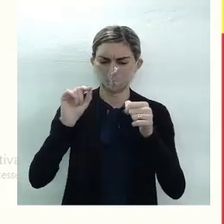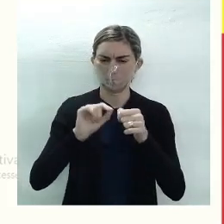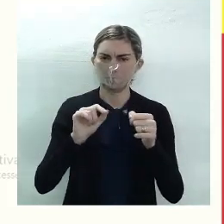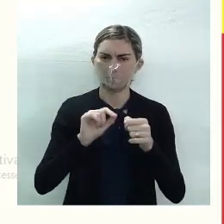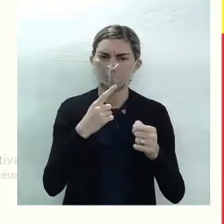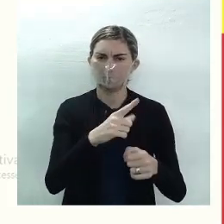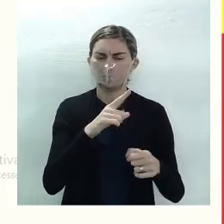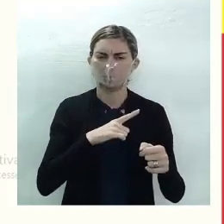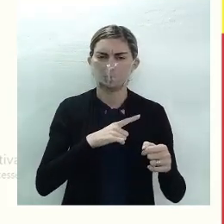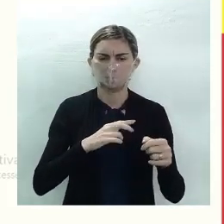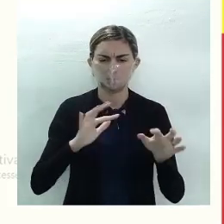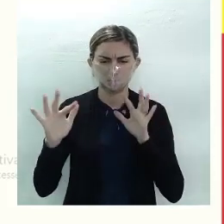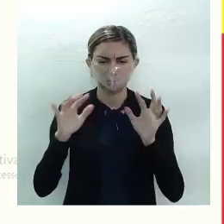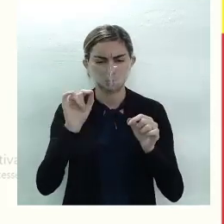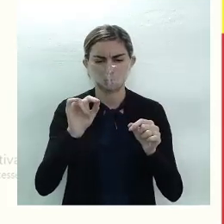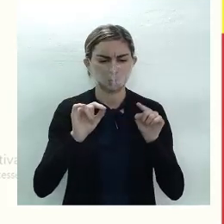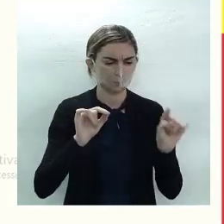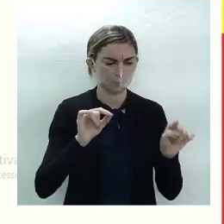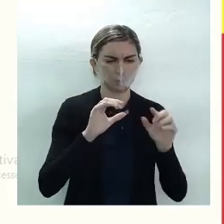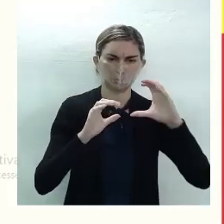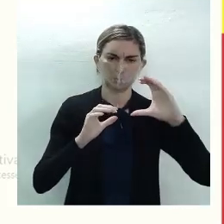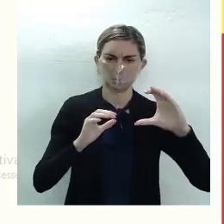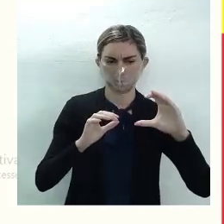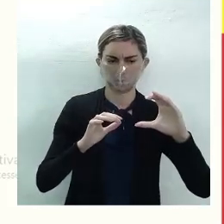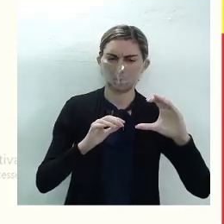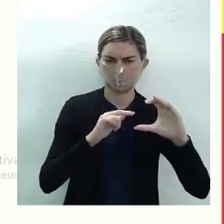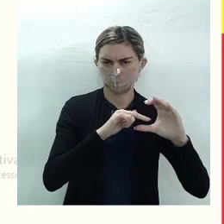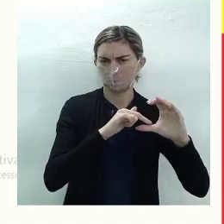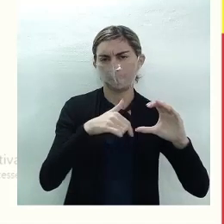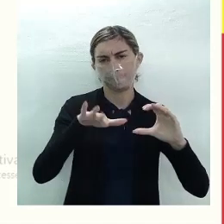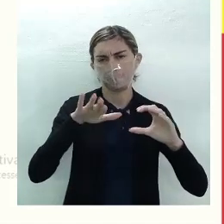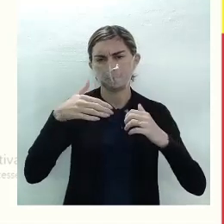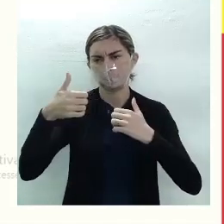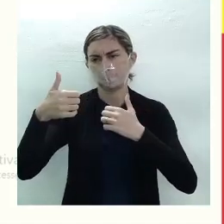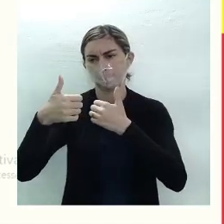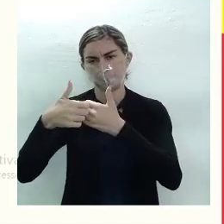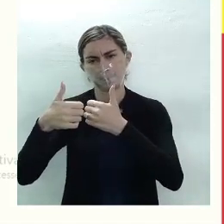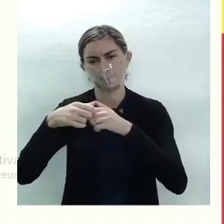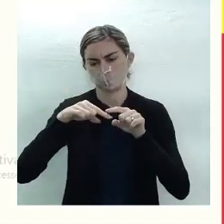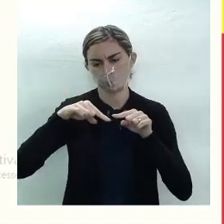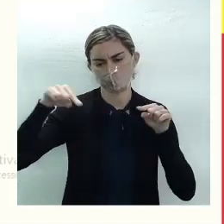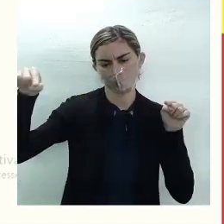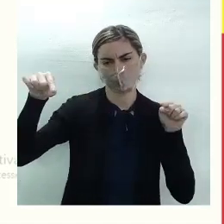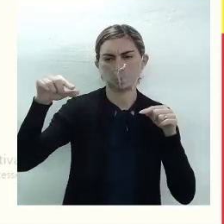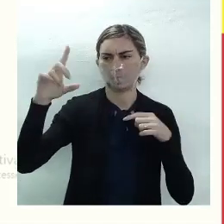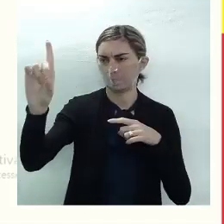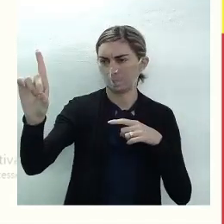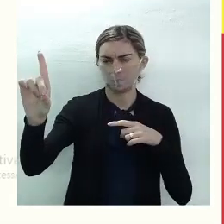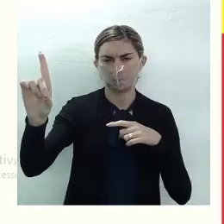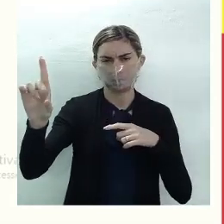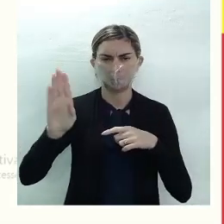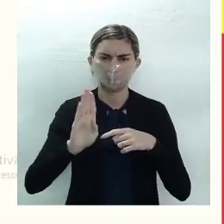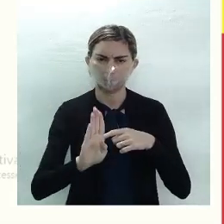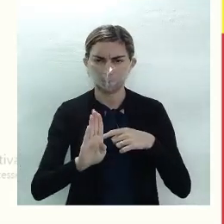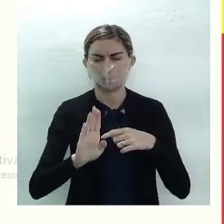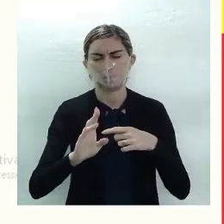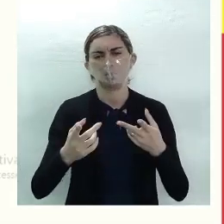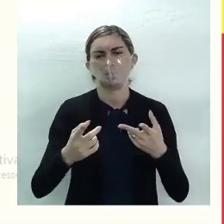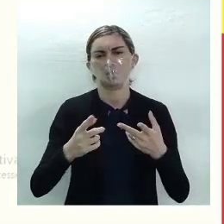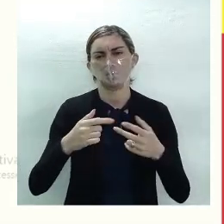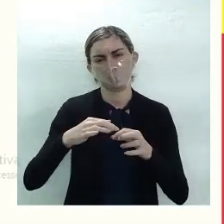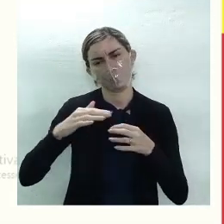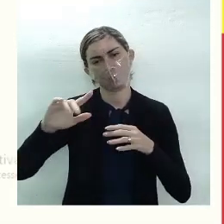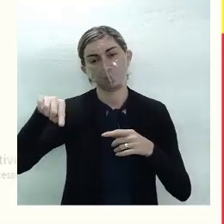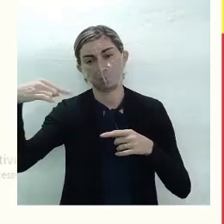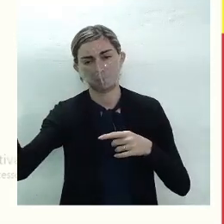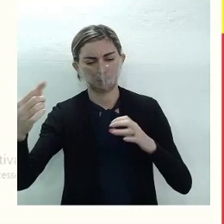sua reflexão, ó, o ponto C é o ponto que fica mais perto da reta. O ponto D e o ponto B vai ficar